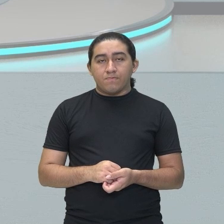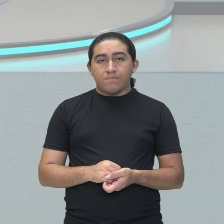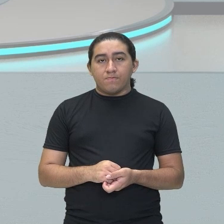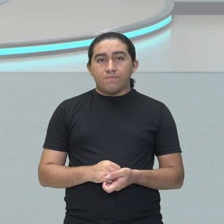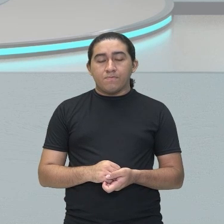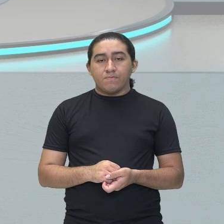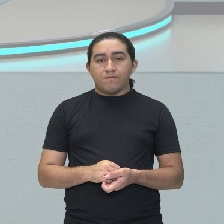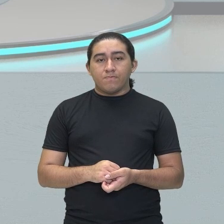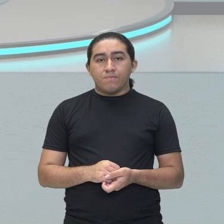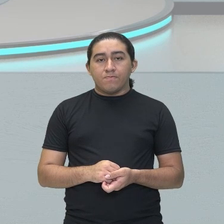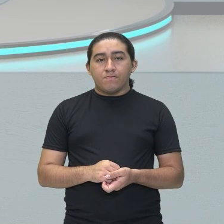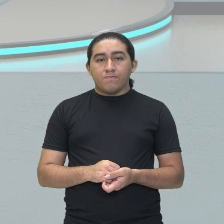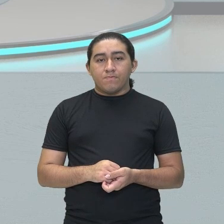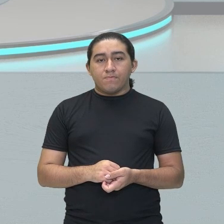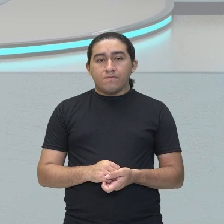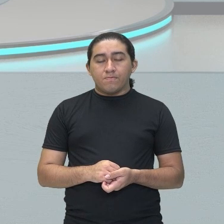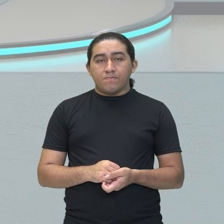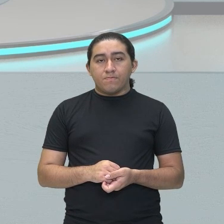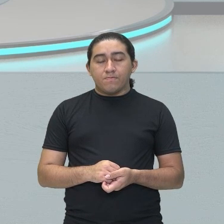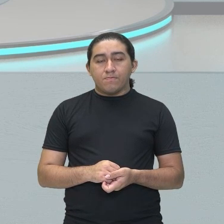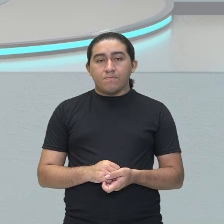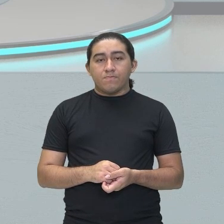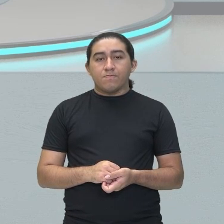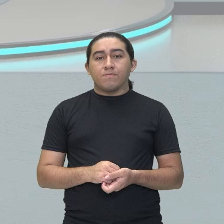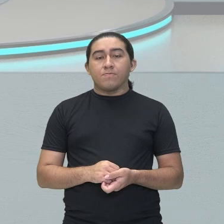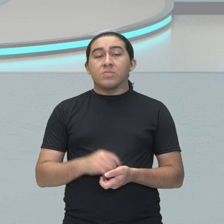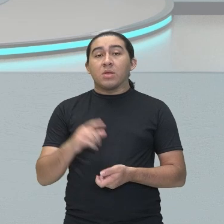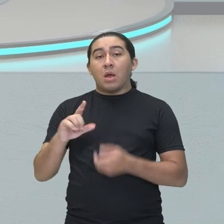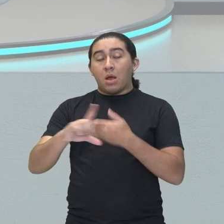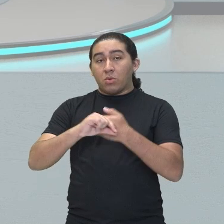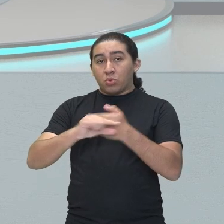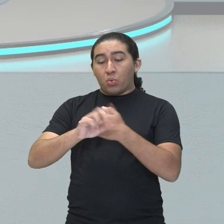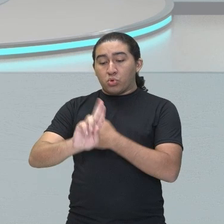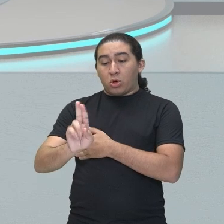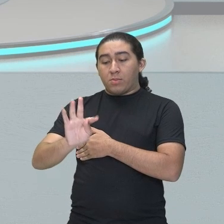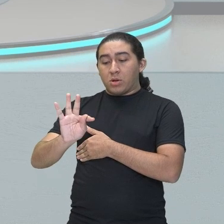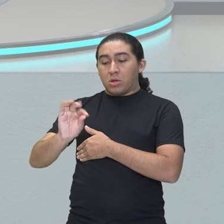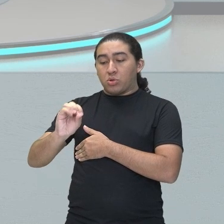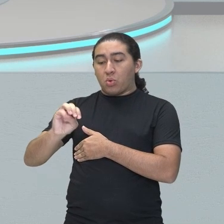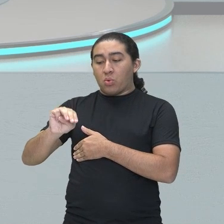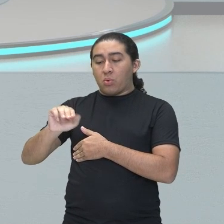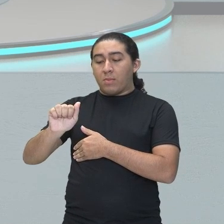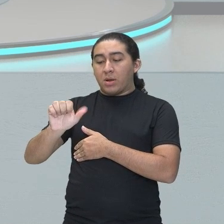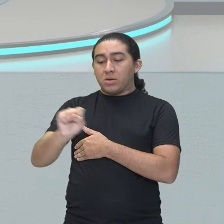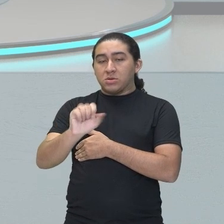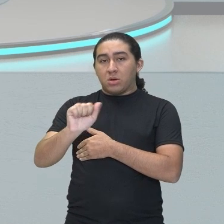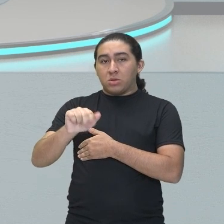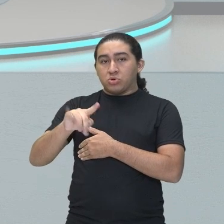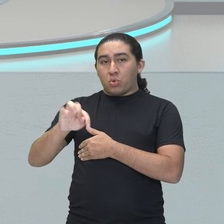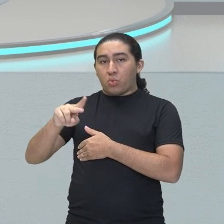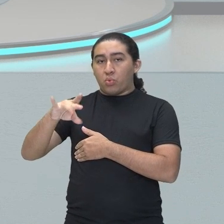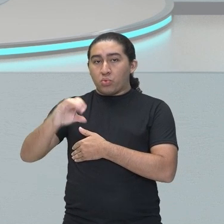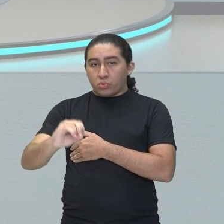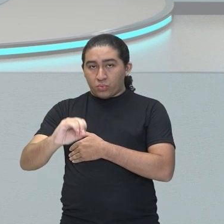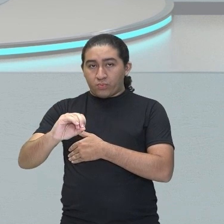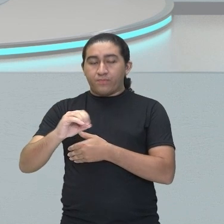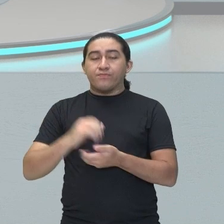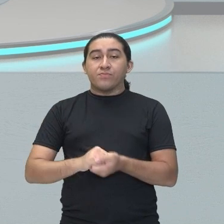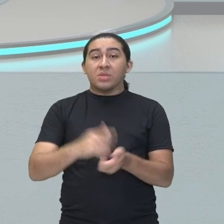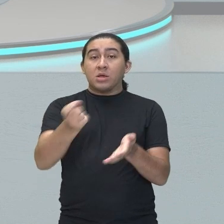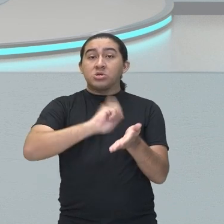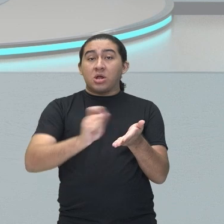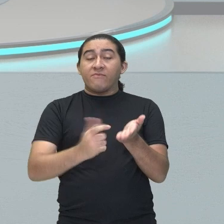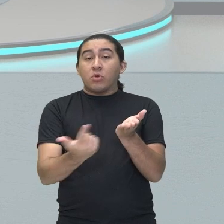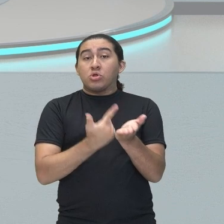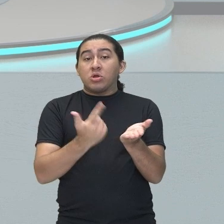relevantes, são Tomás Antônio Gonzaga. Tomás Antônio Gonzaga, ele escreveu Marília de